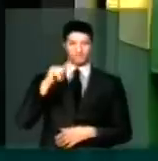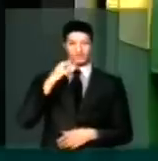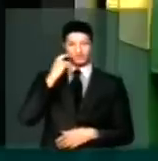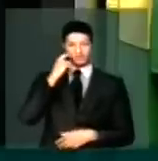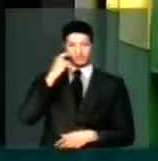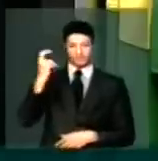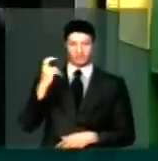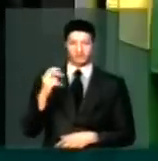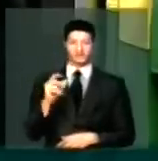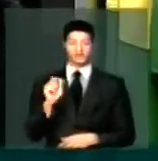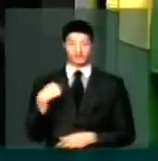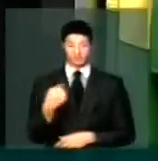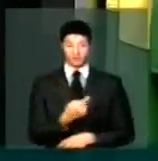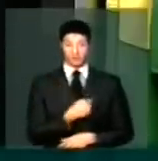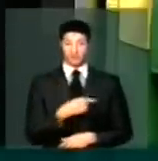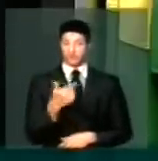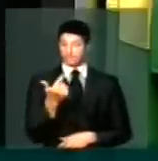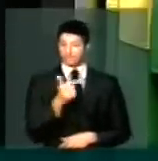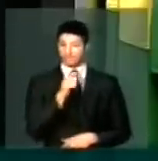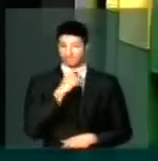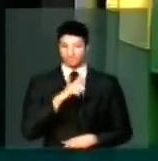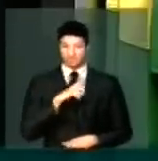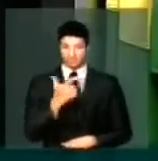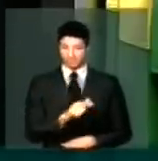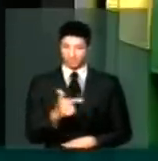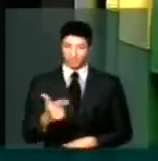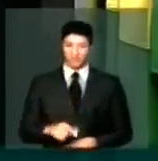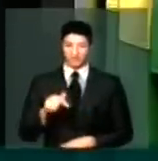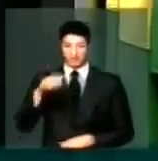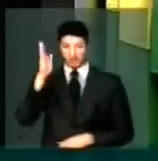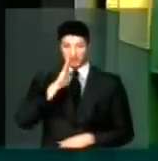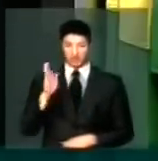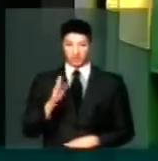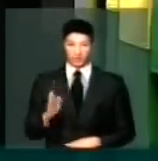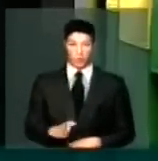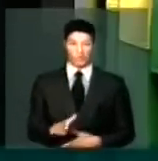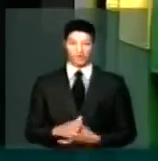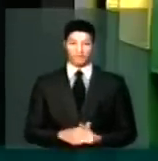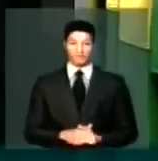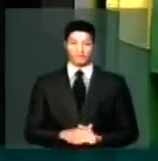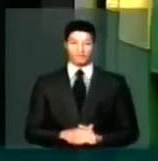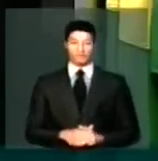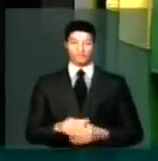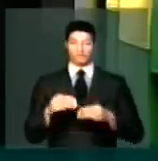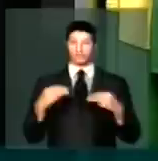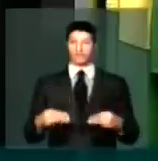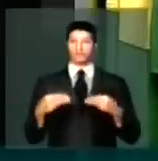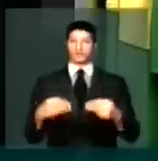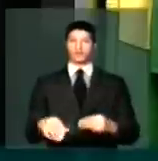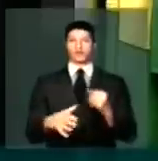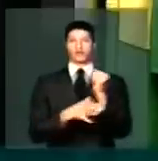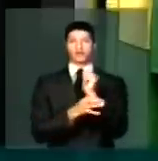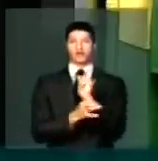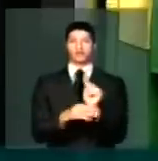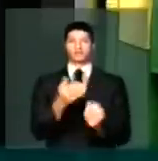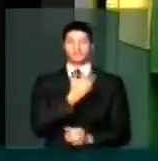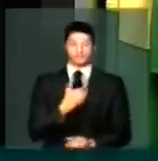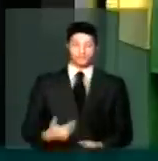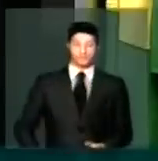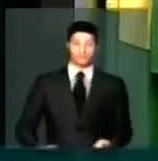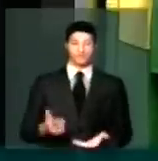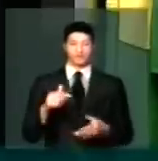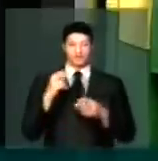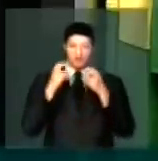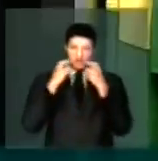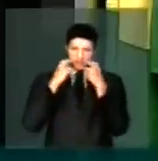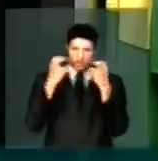É vergonhoso que nós não tenhamos hoje no Brasil o Ministério da Segurança Pública.